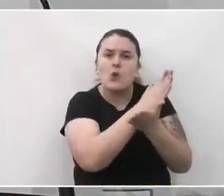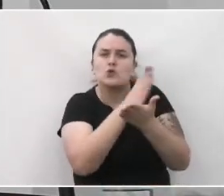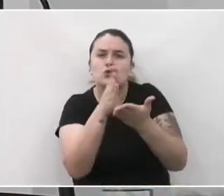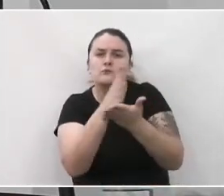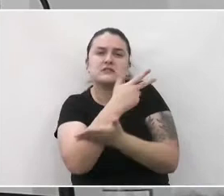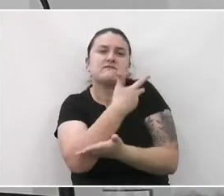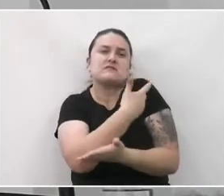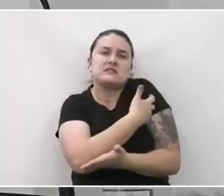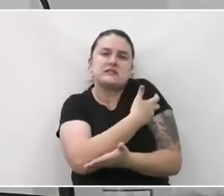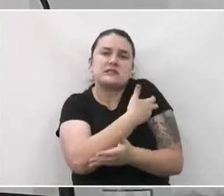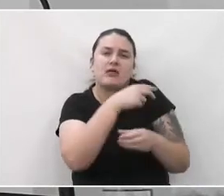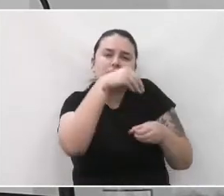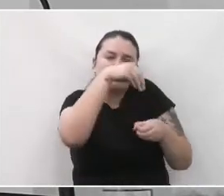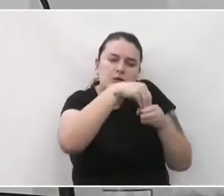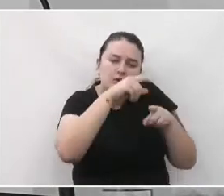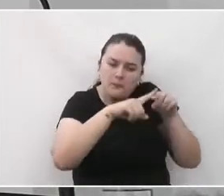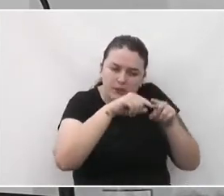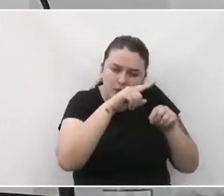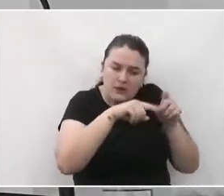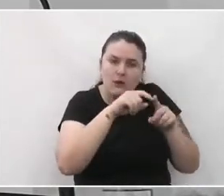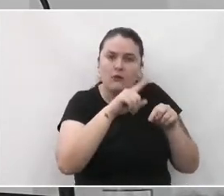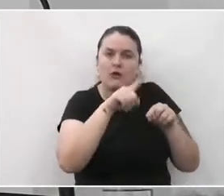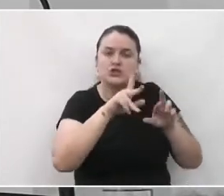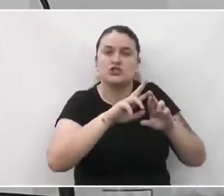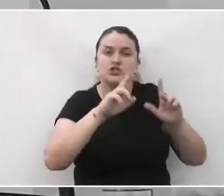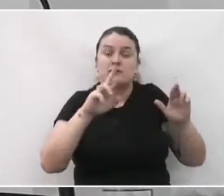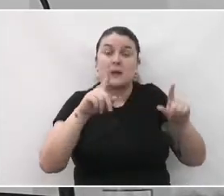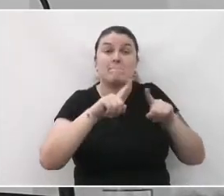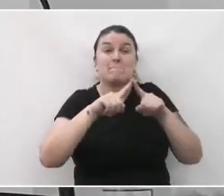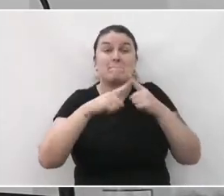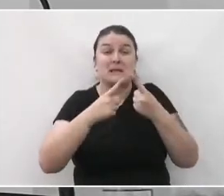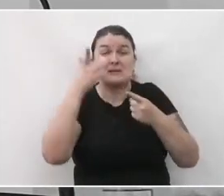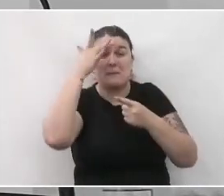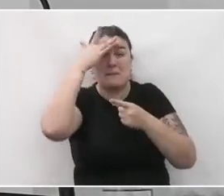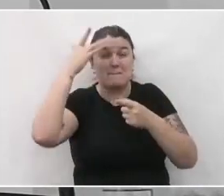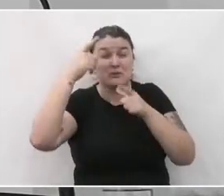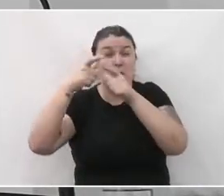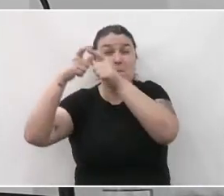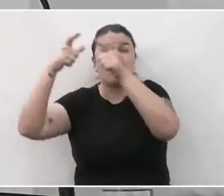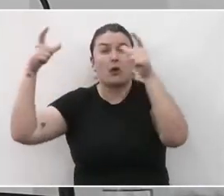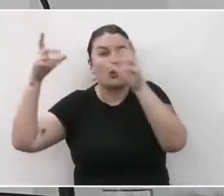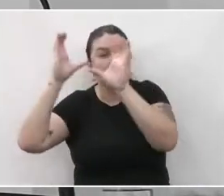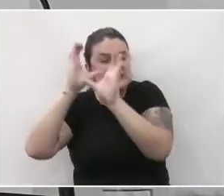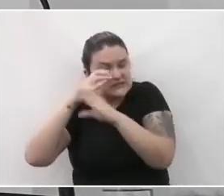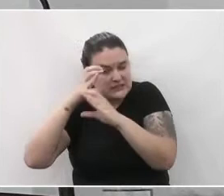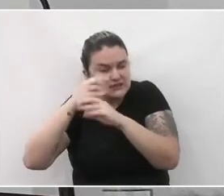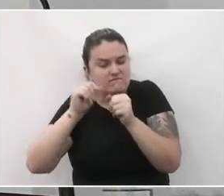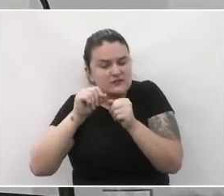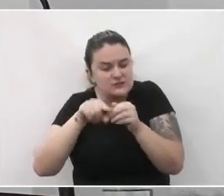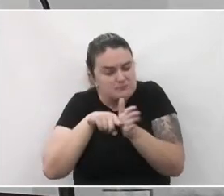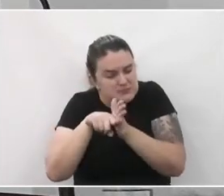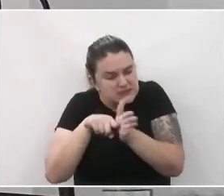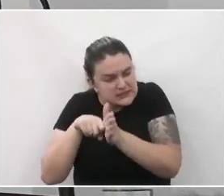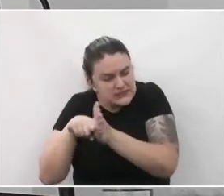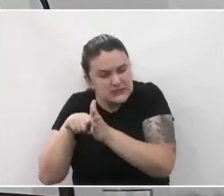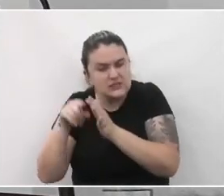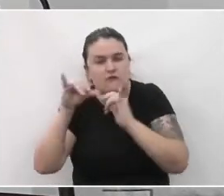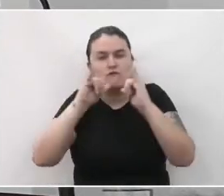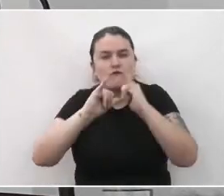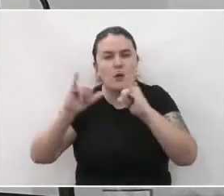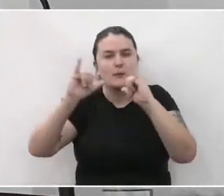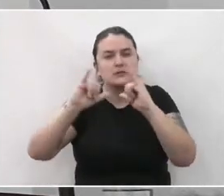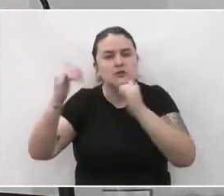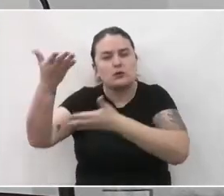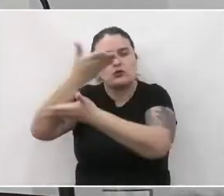alguns aspectos, mas todos os cientistas da comunidade mundial pesquisam juntos, e